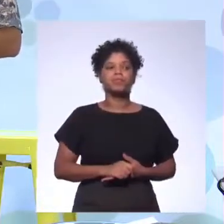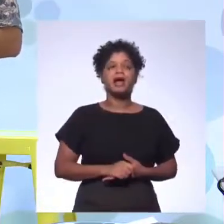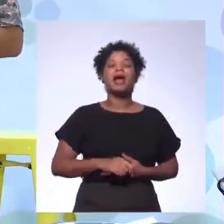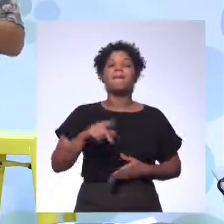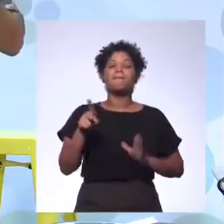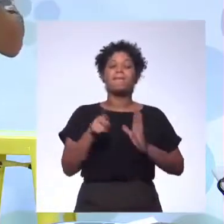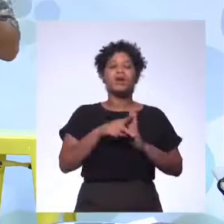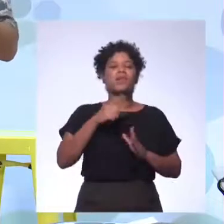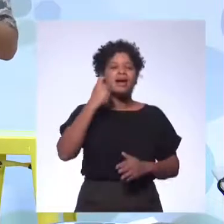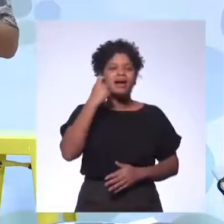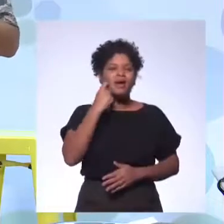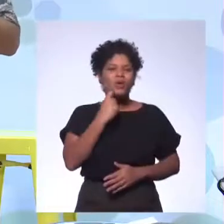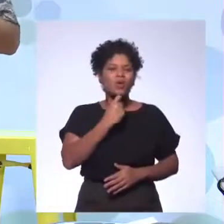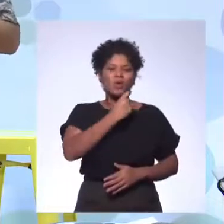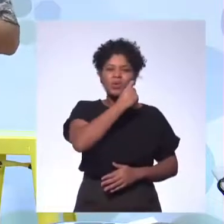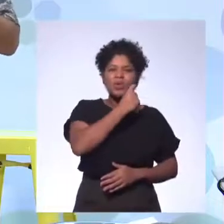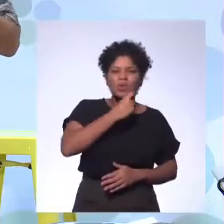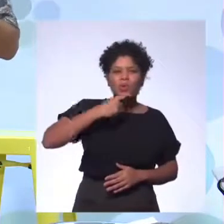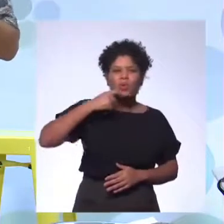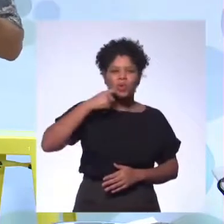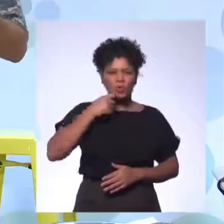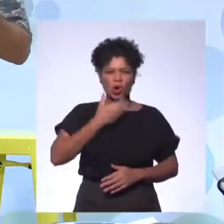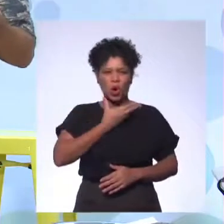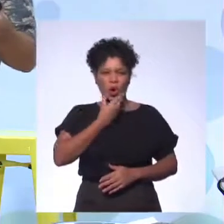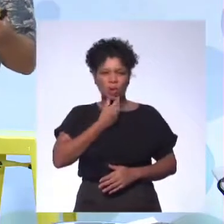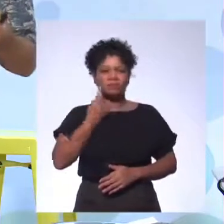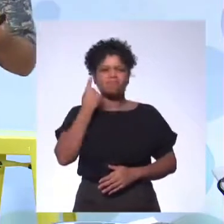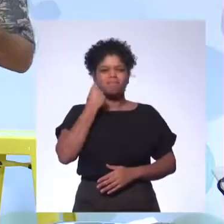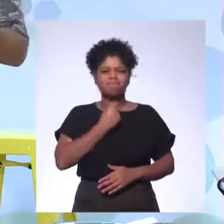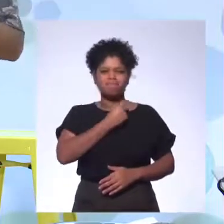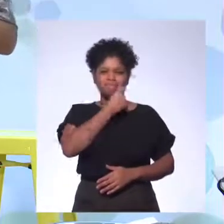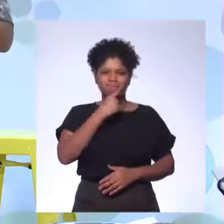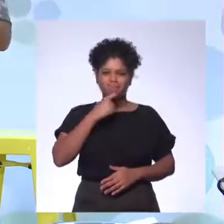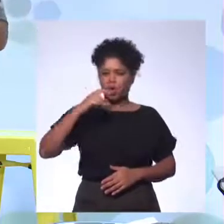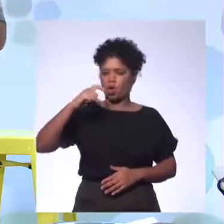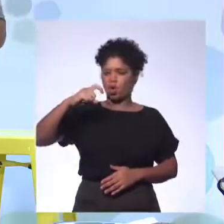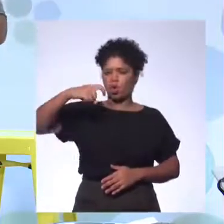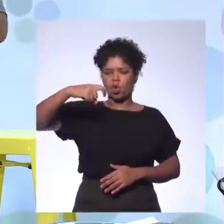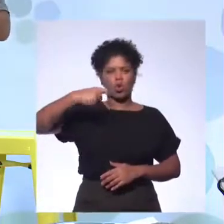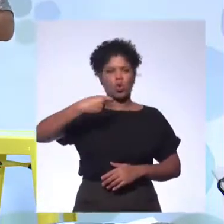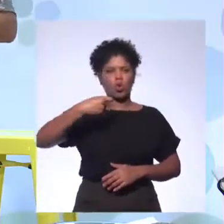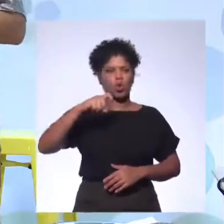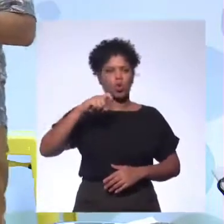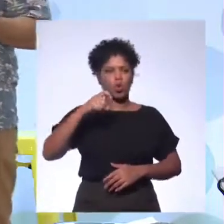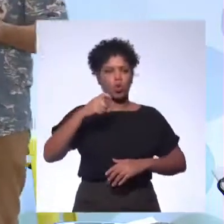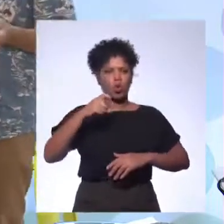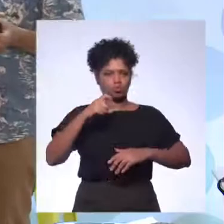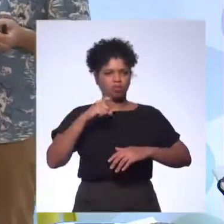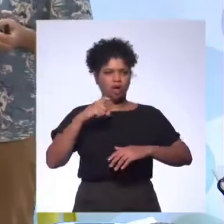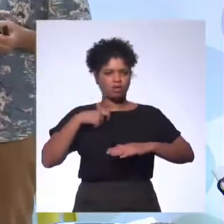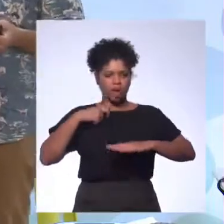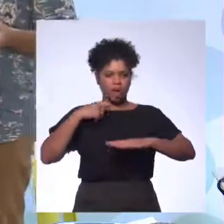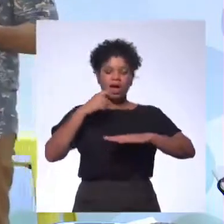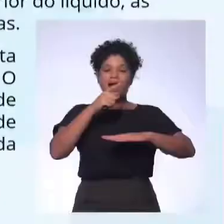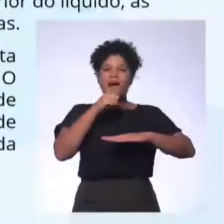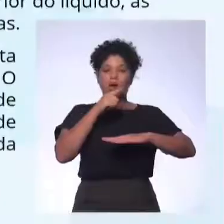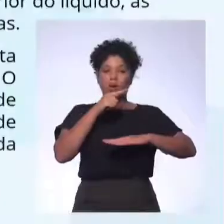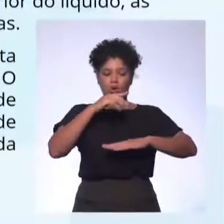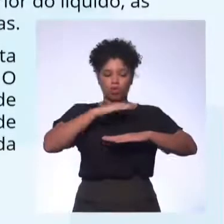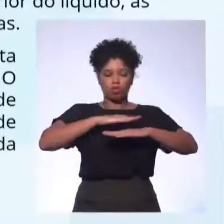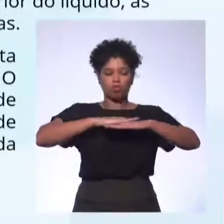lâmina de barbear a densidade da água é de 1 grama por centímetro cúbico enquanto uma lâmina de aço de barbear a